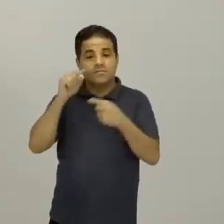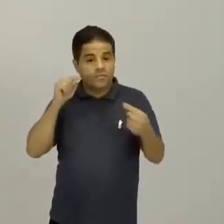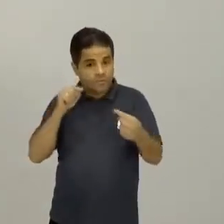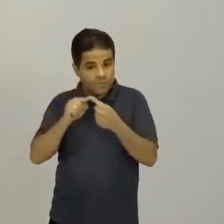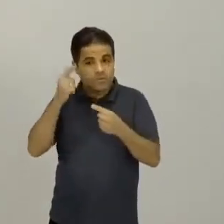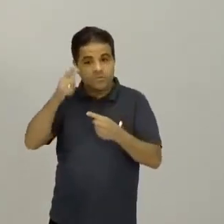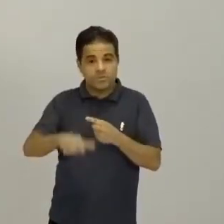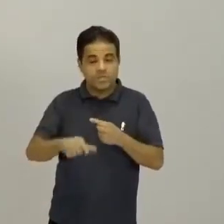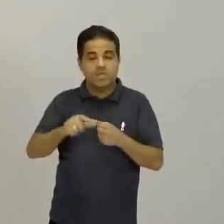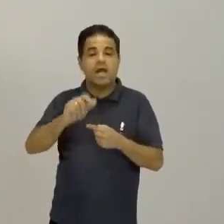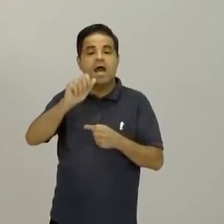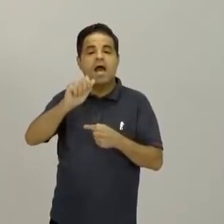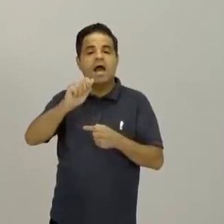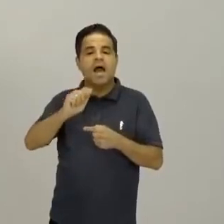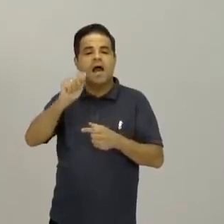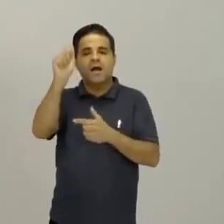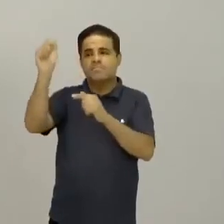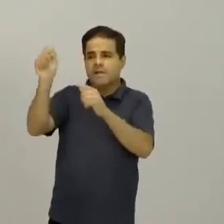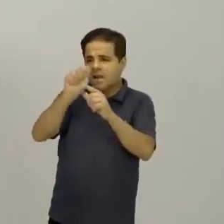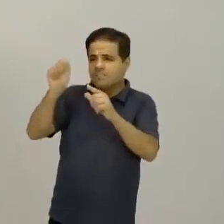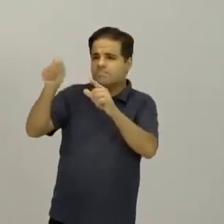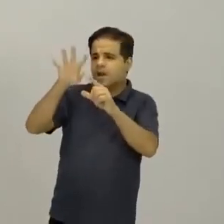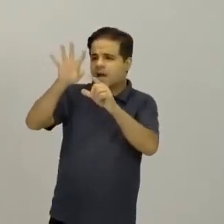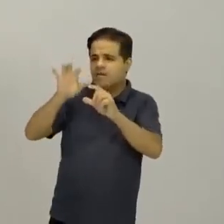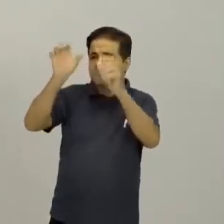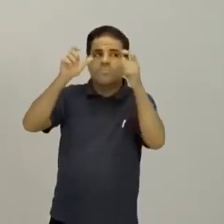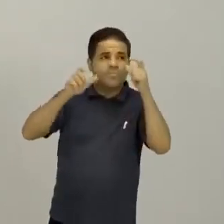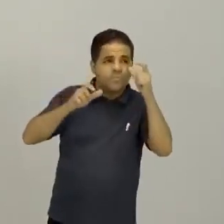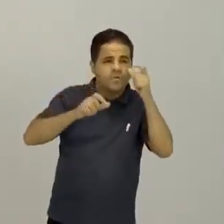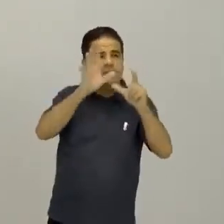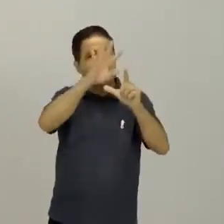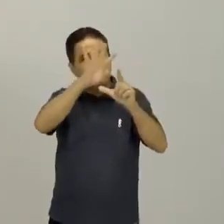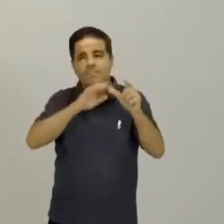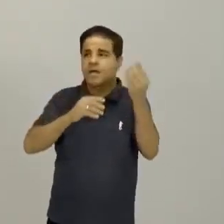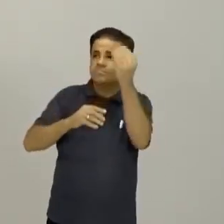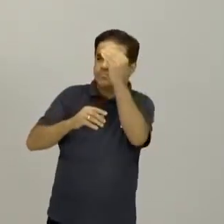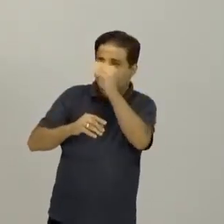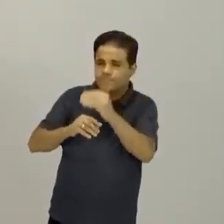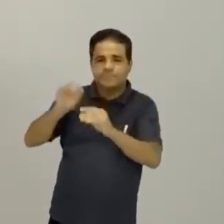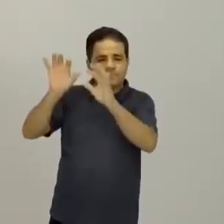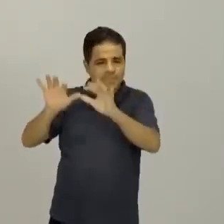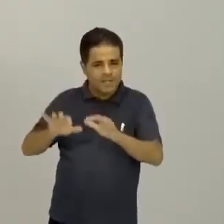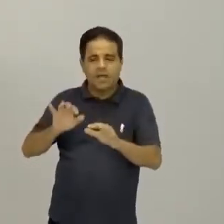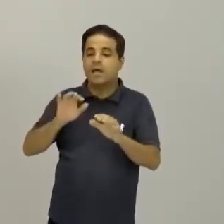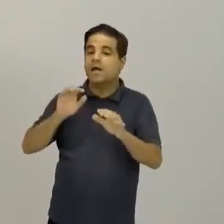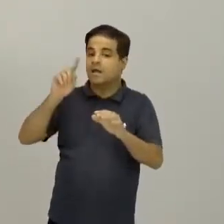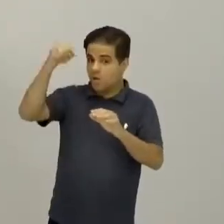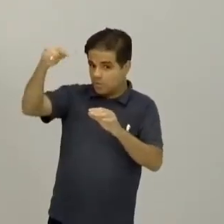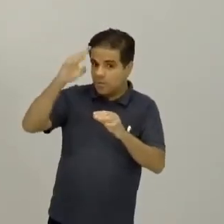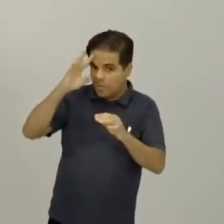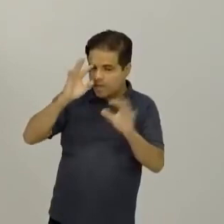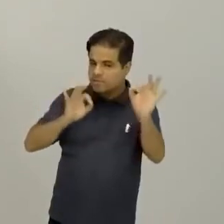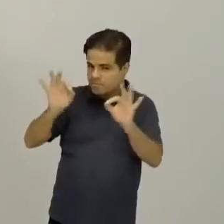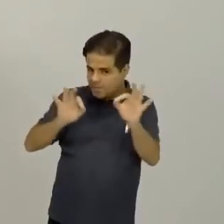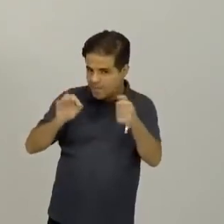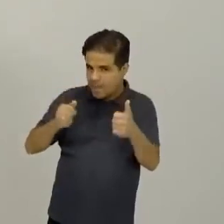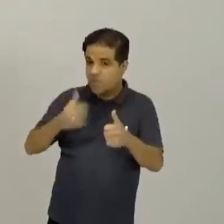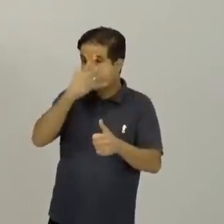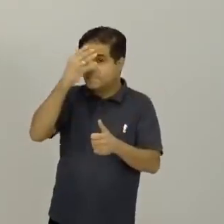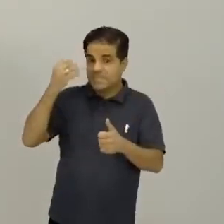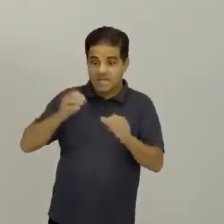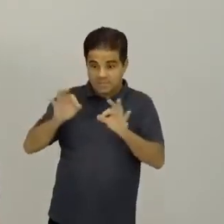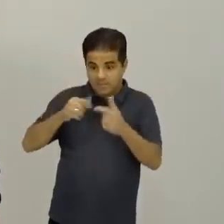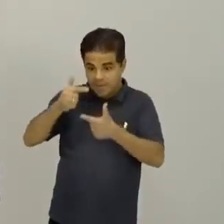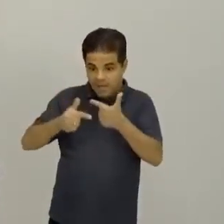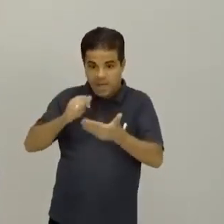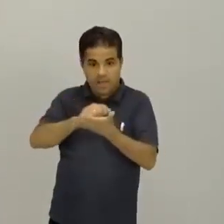e logarítmicas. Preenchendo a tabela, observando o gráfico, observando a função, tá bom? Então fique preparado para quarta-feira. Não esqueça de fazer a tarefa